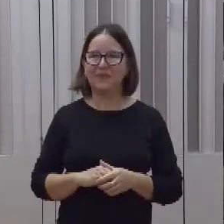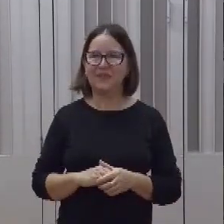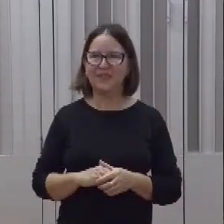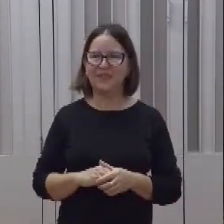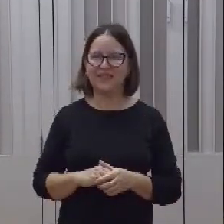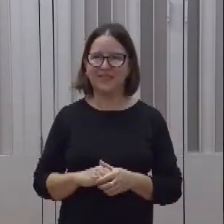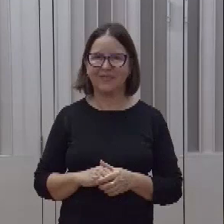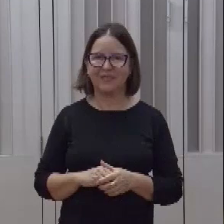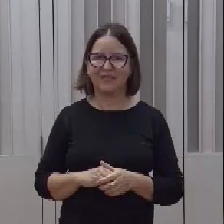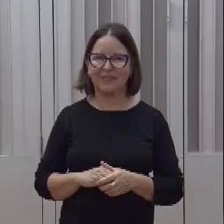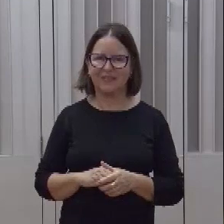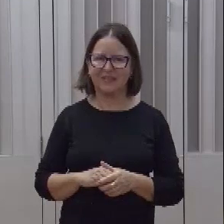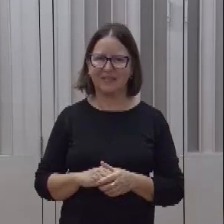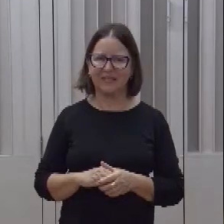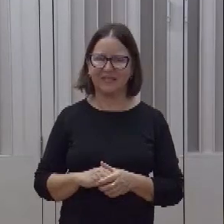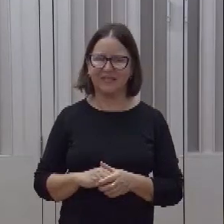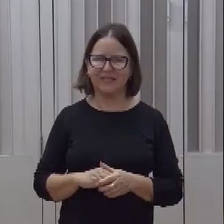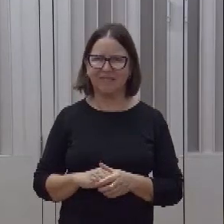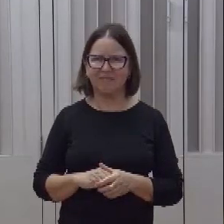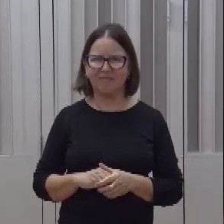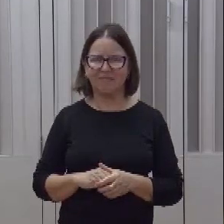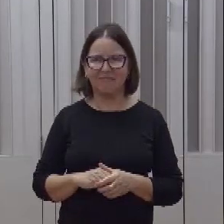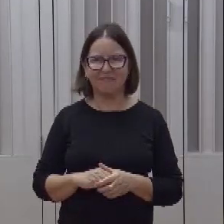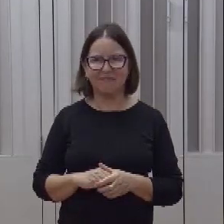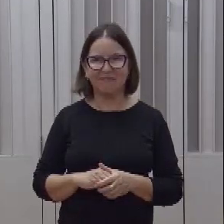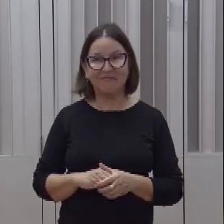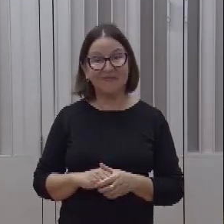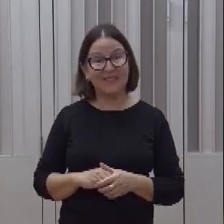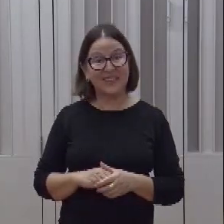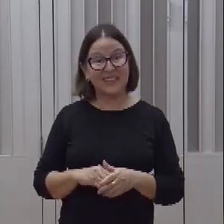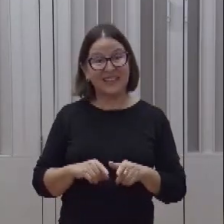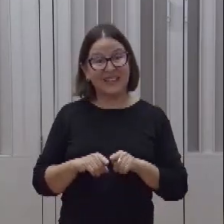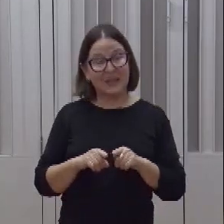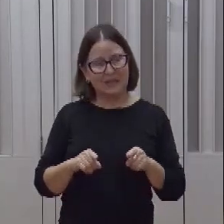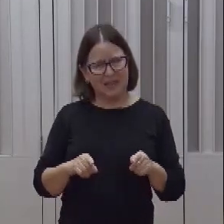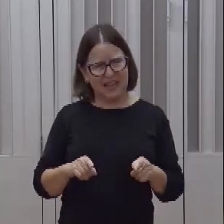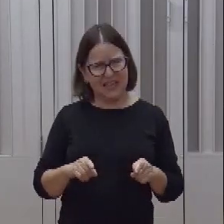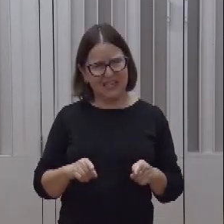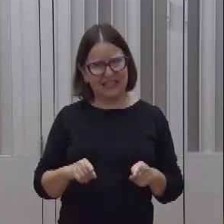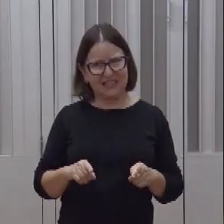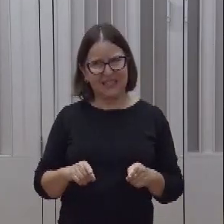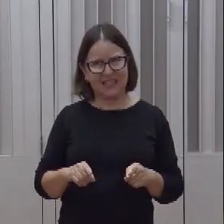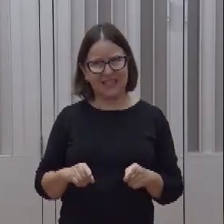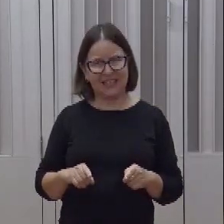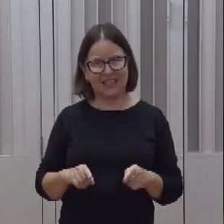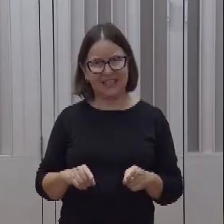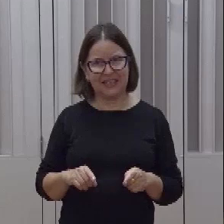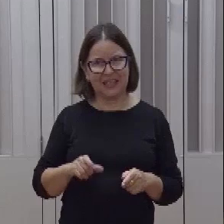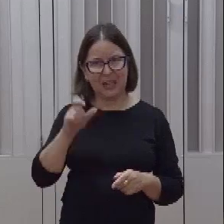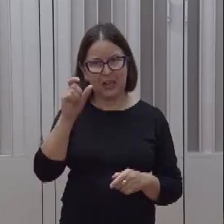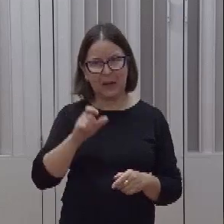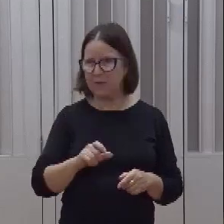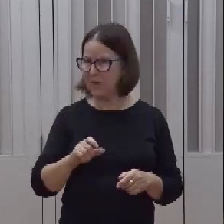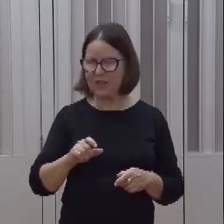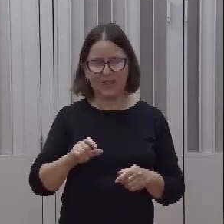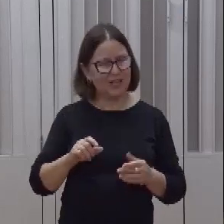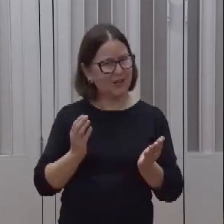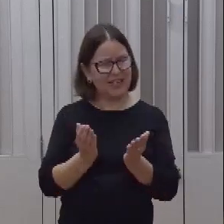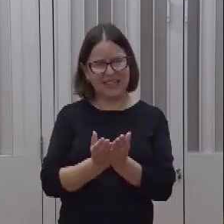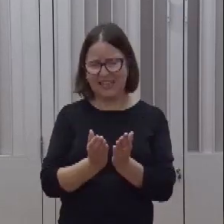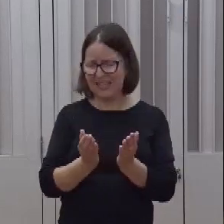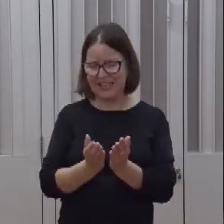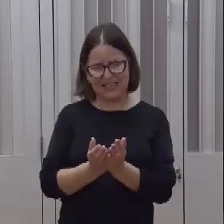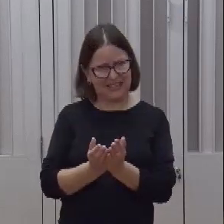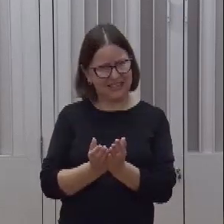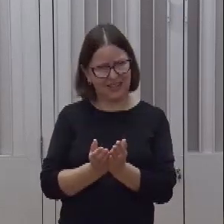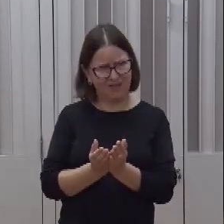Será que é realmente o não cristão? É uma coisa difícil